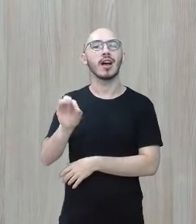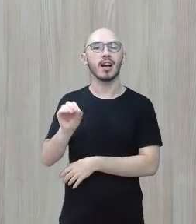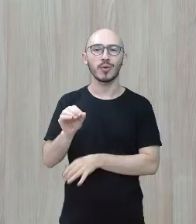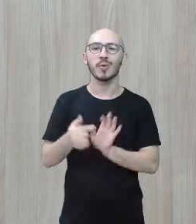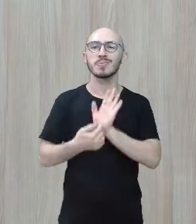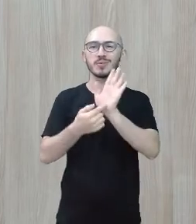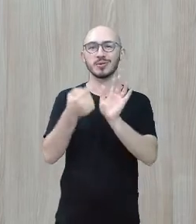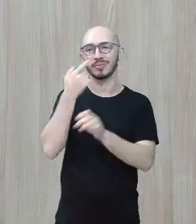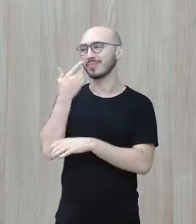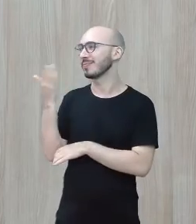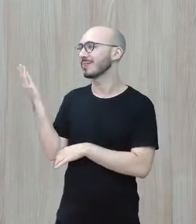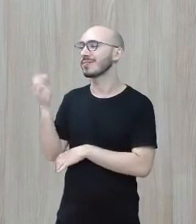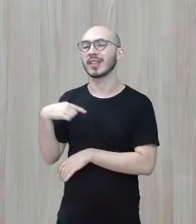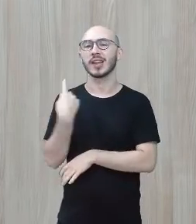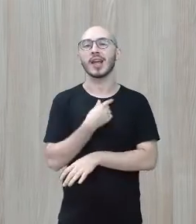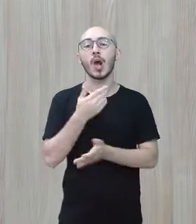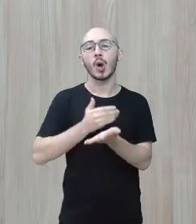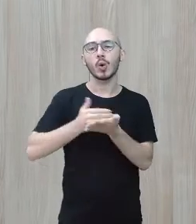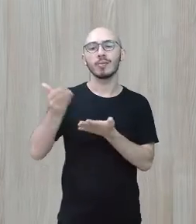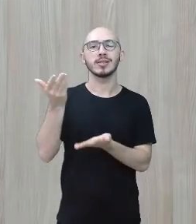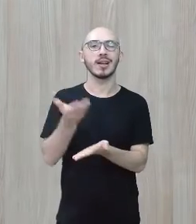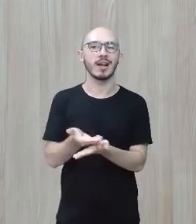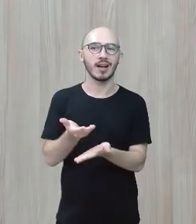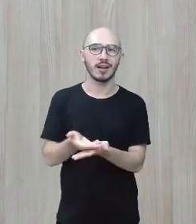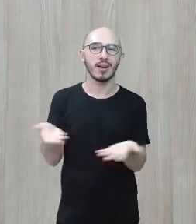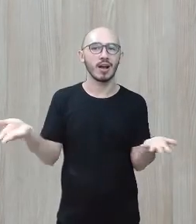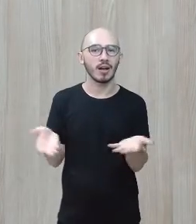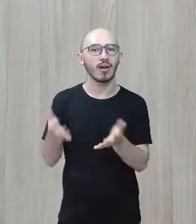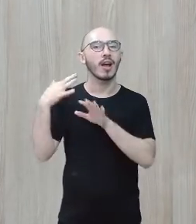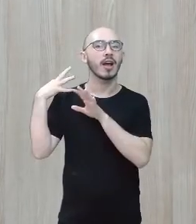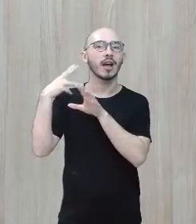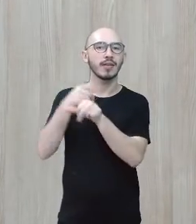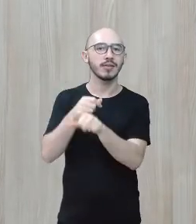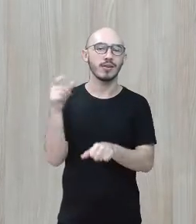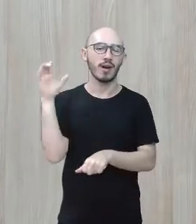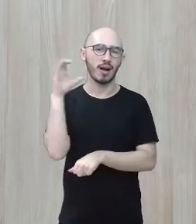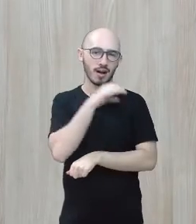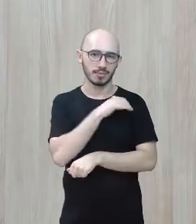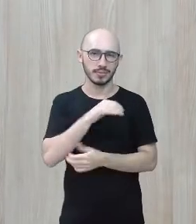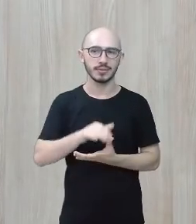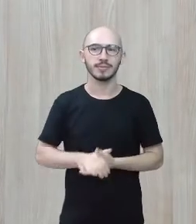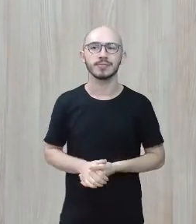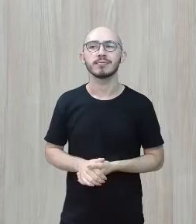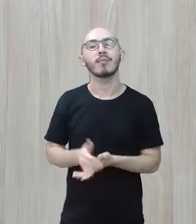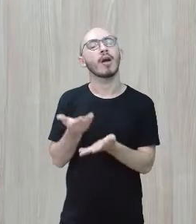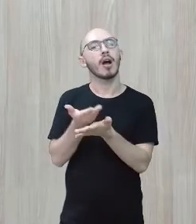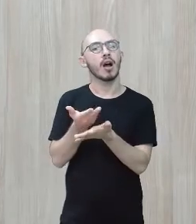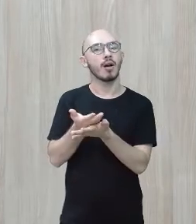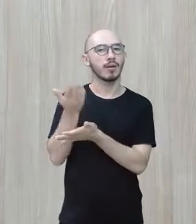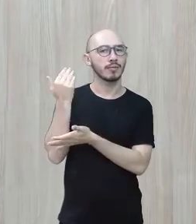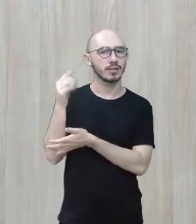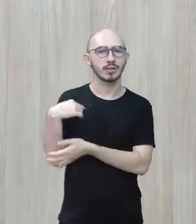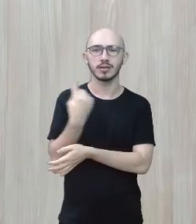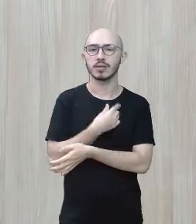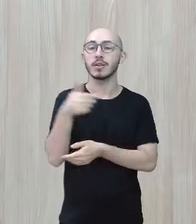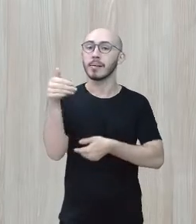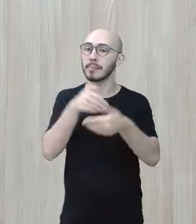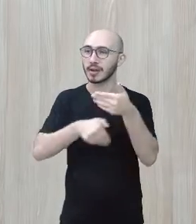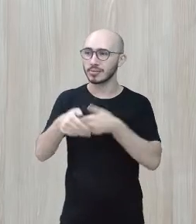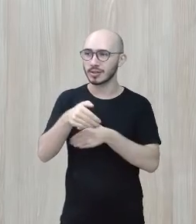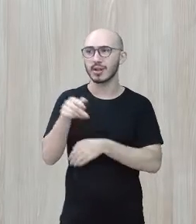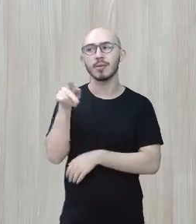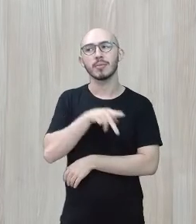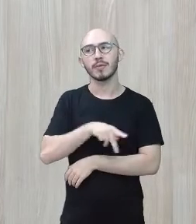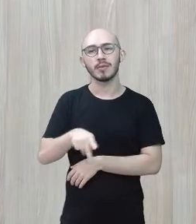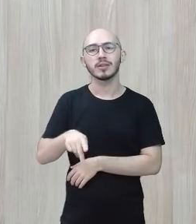ideia do start para a gente começar a nossa aula. Vamos fazer uma revisão rapidinho, tá certo? Na aula passada, a gente teve a participação do